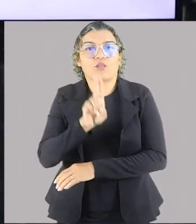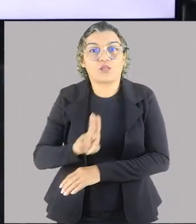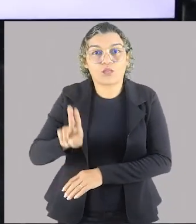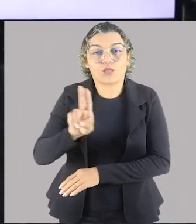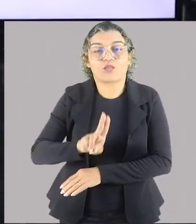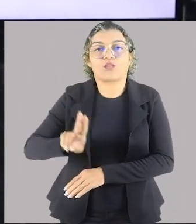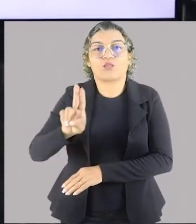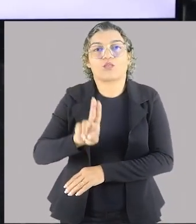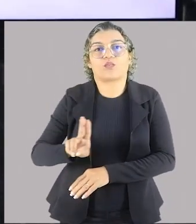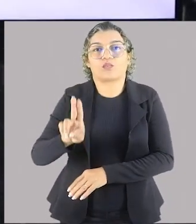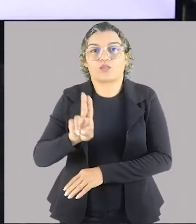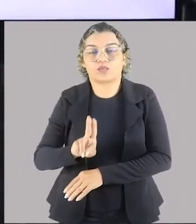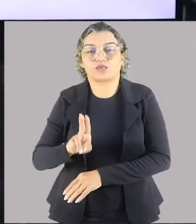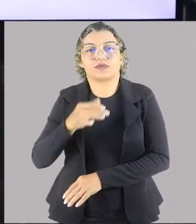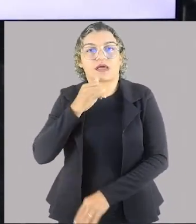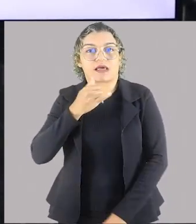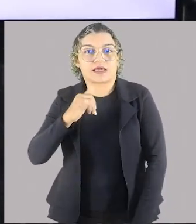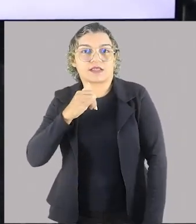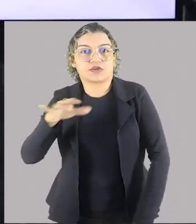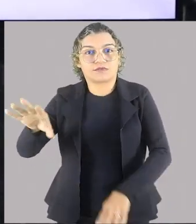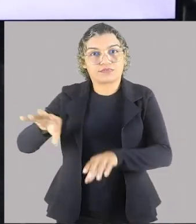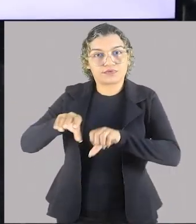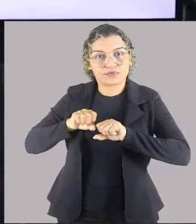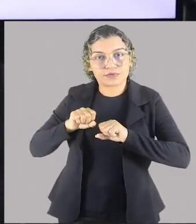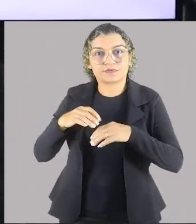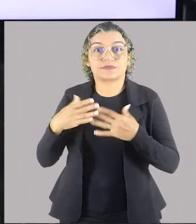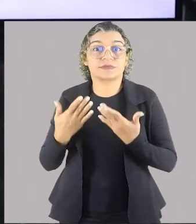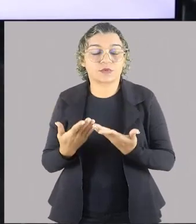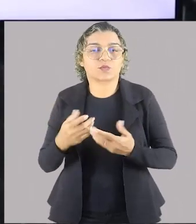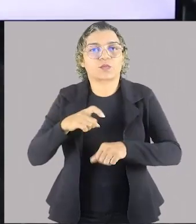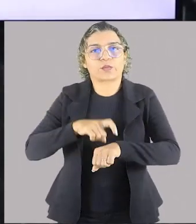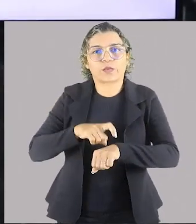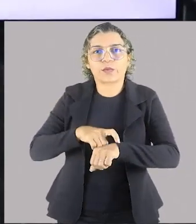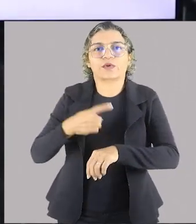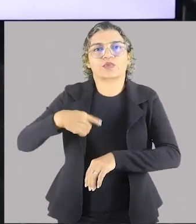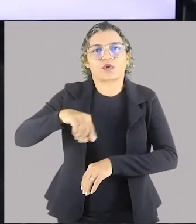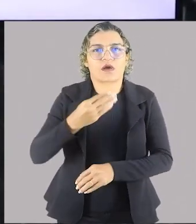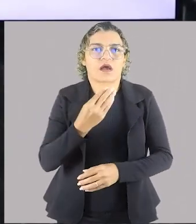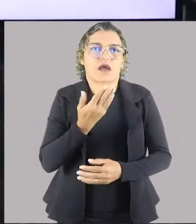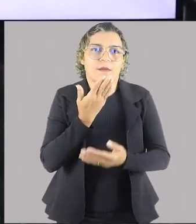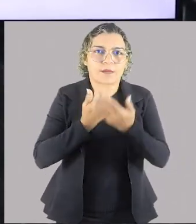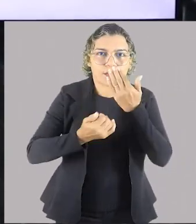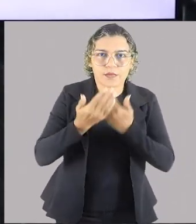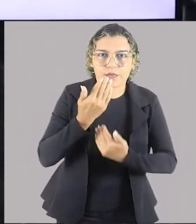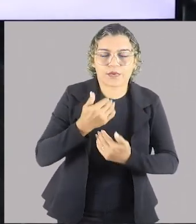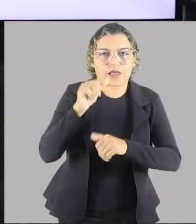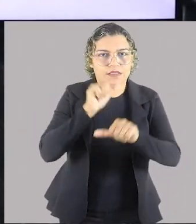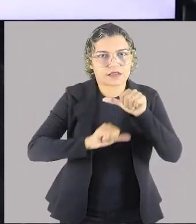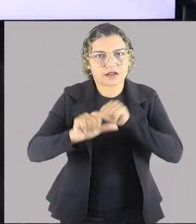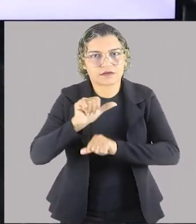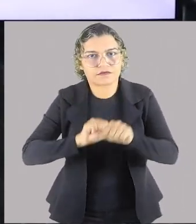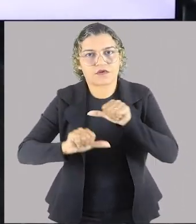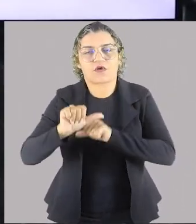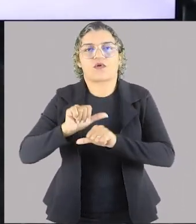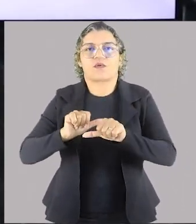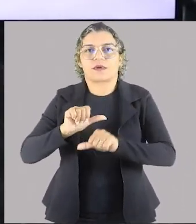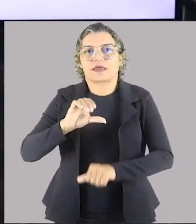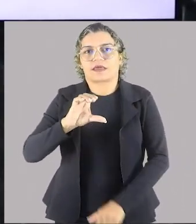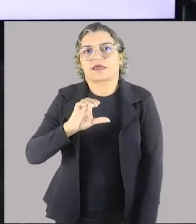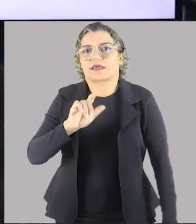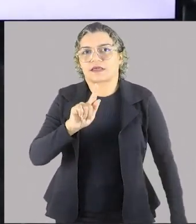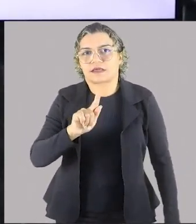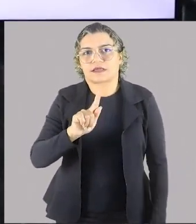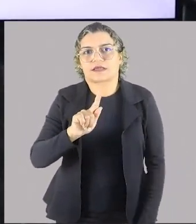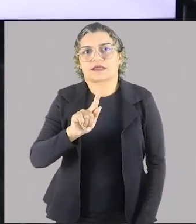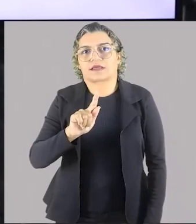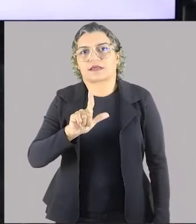utilização de energia, para o estoque de energia. Então, quando a gente consome um alimento, ele se transforma em glicose na corrente sanguínea e vai